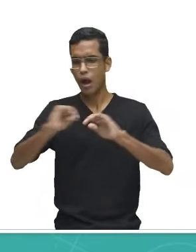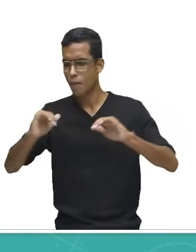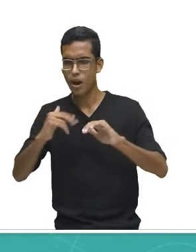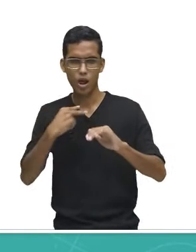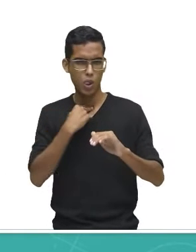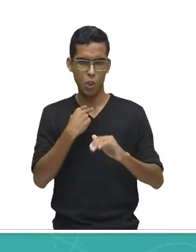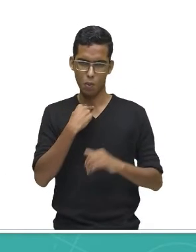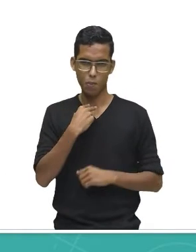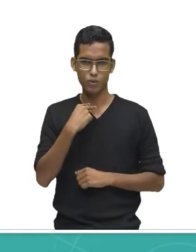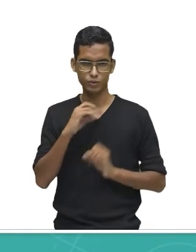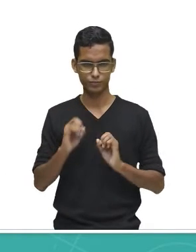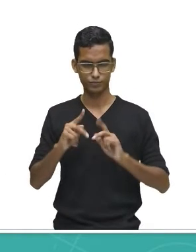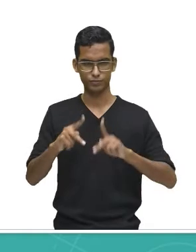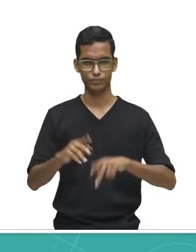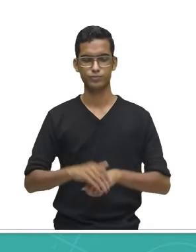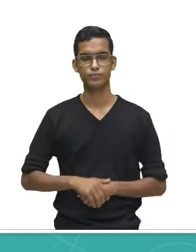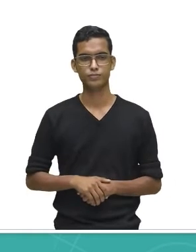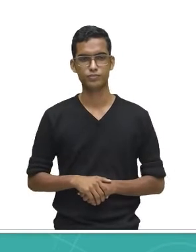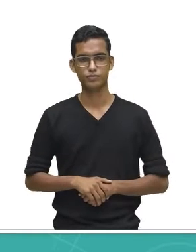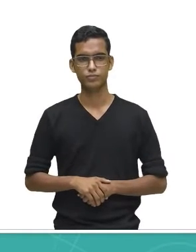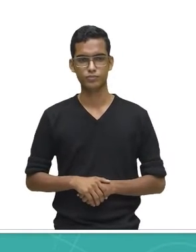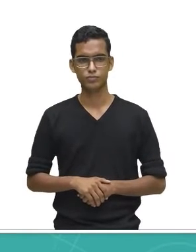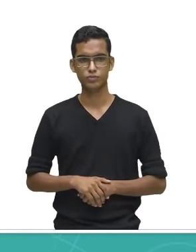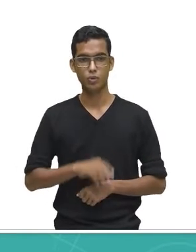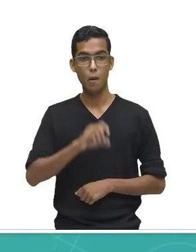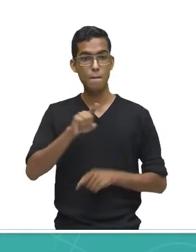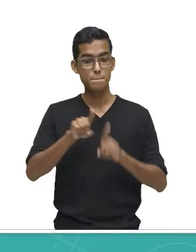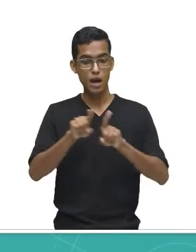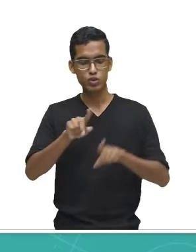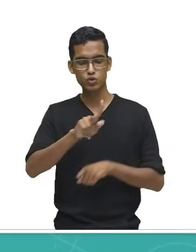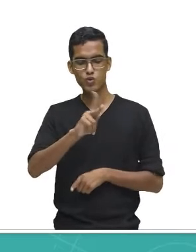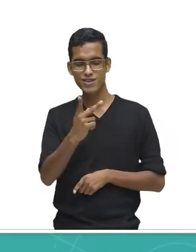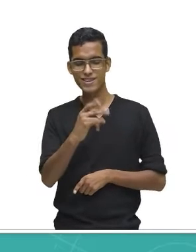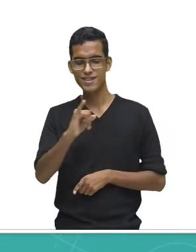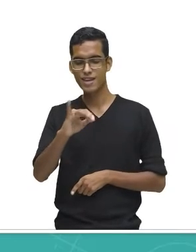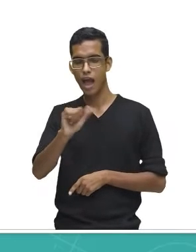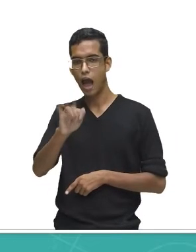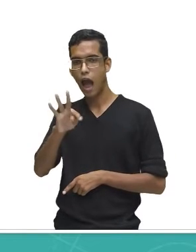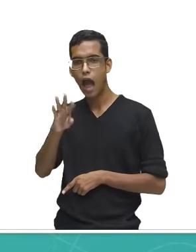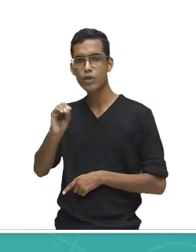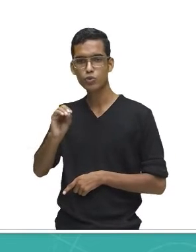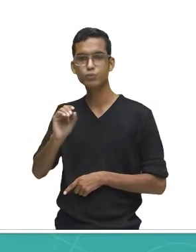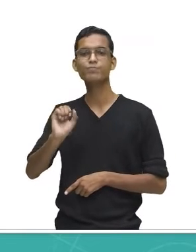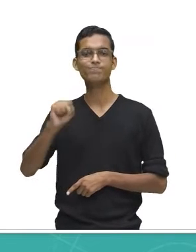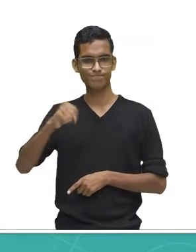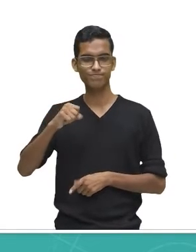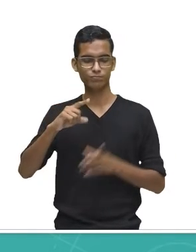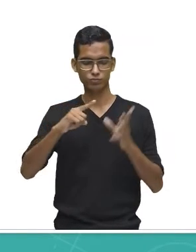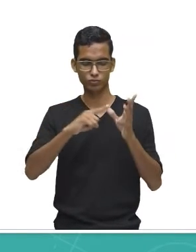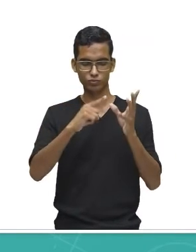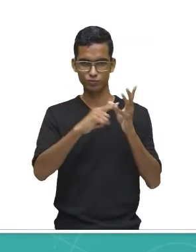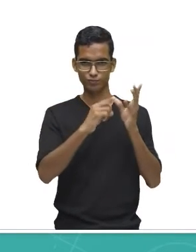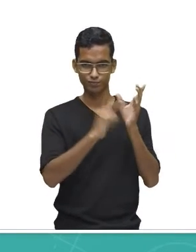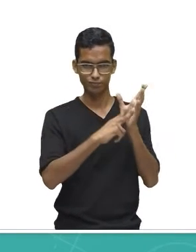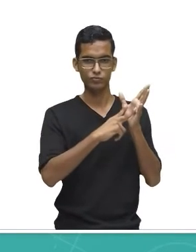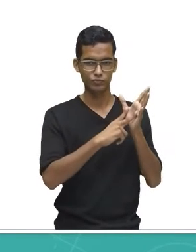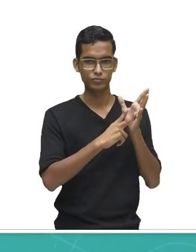semivogal. Então, não separa. O hiato, sim, tá? Então, se eu pronunciasse